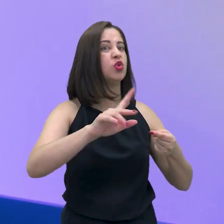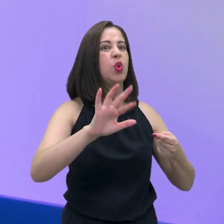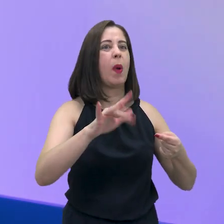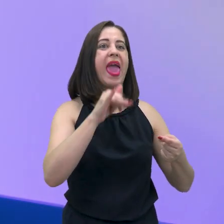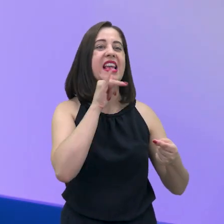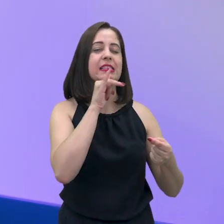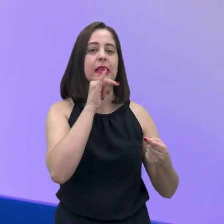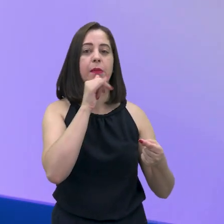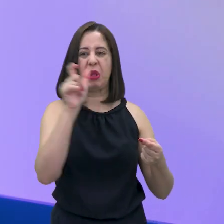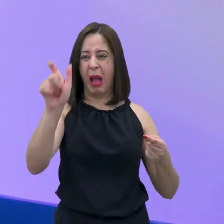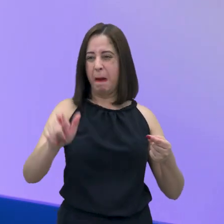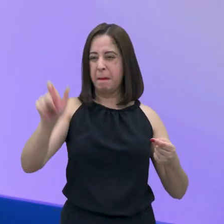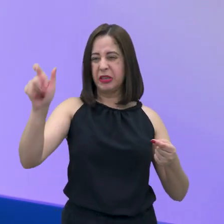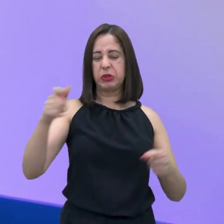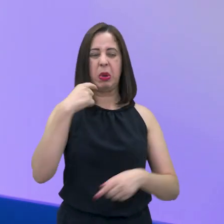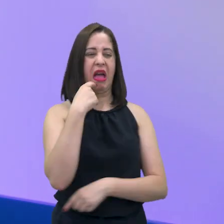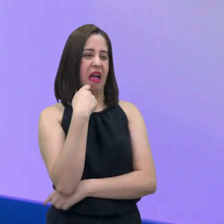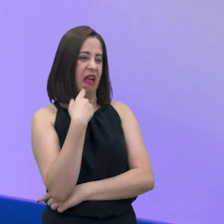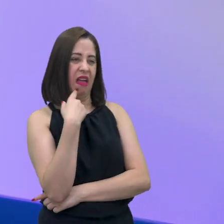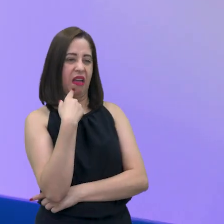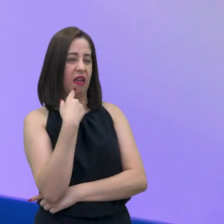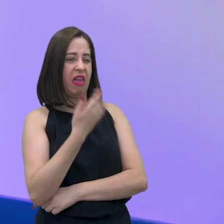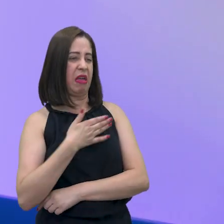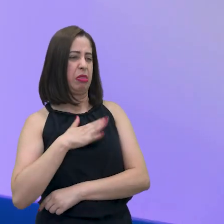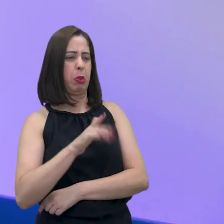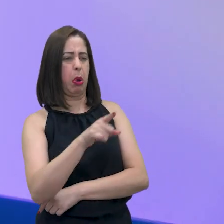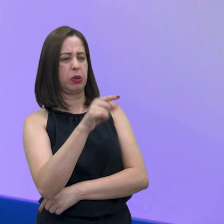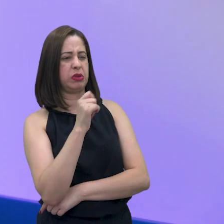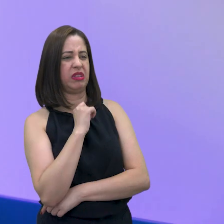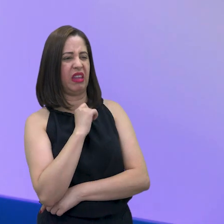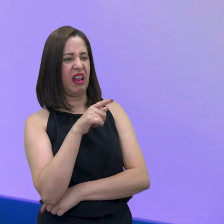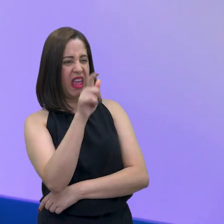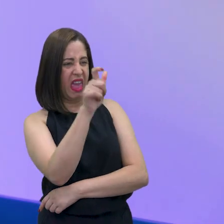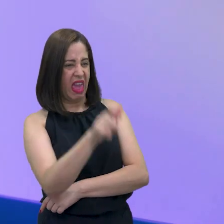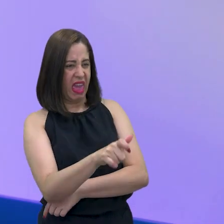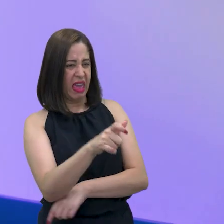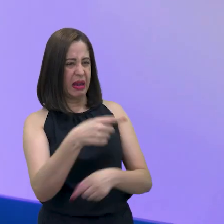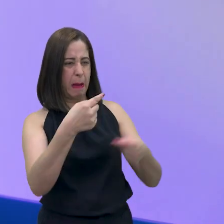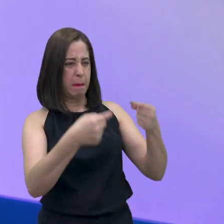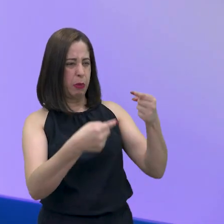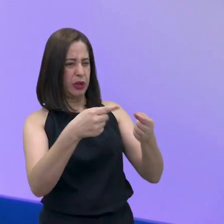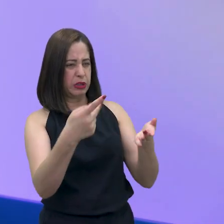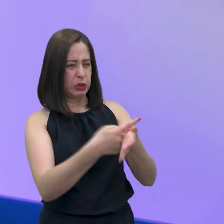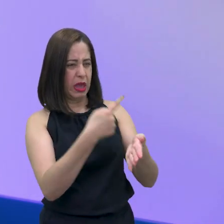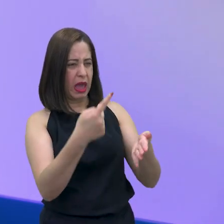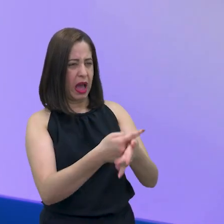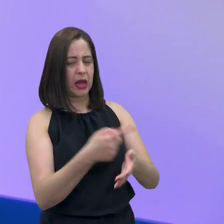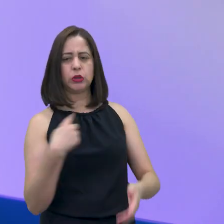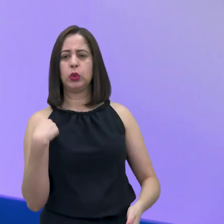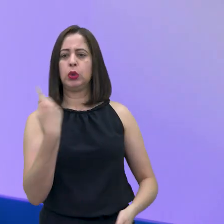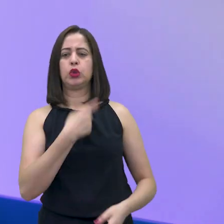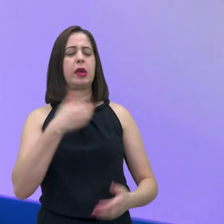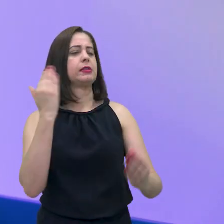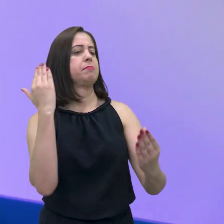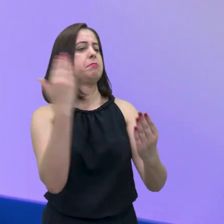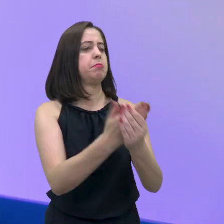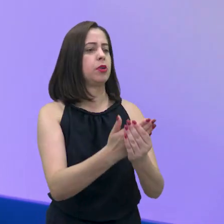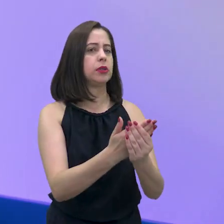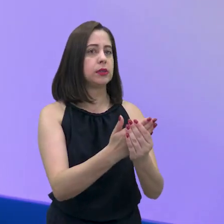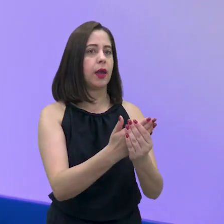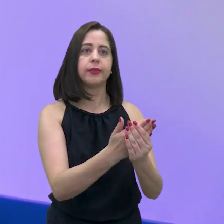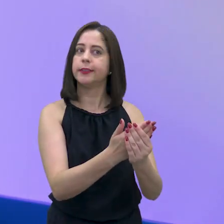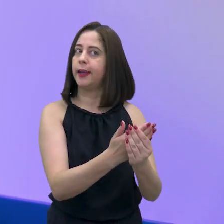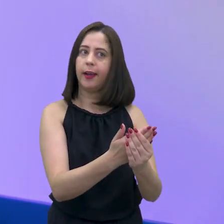isso? Porque não existe nenhum instrumento, infelizmente, legal no Brasil que possa combater aquilo que nós chamamos